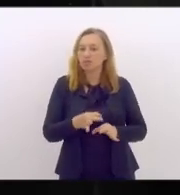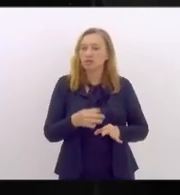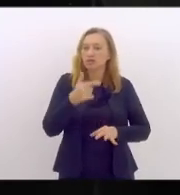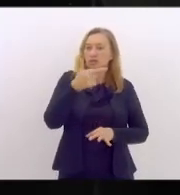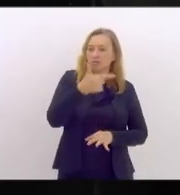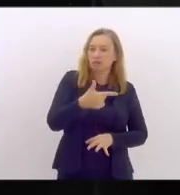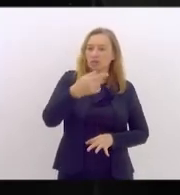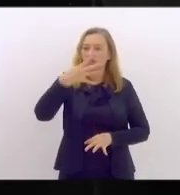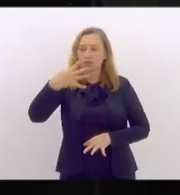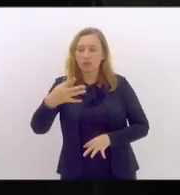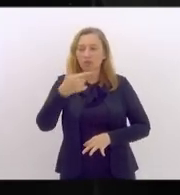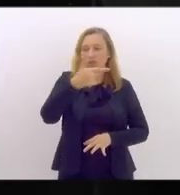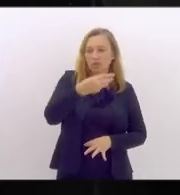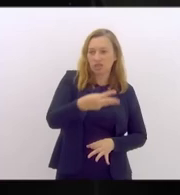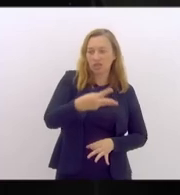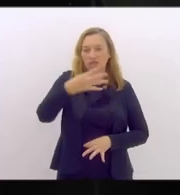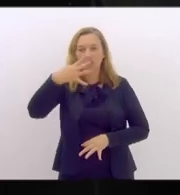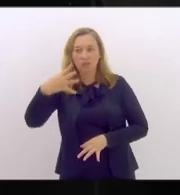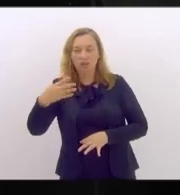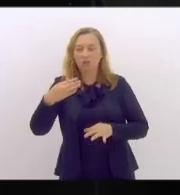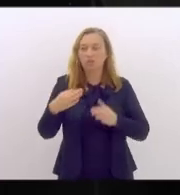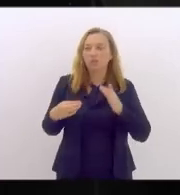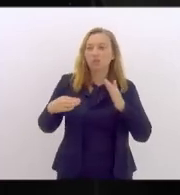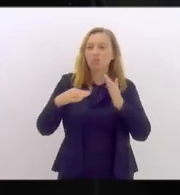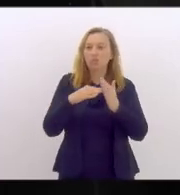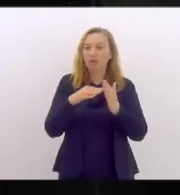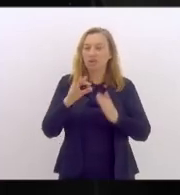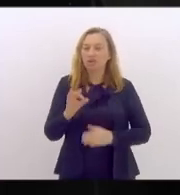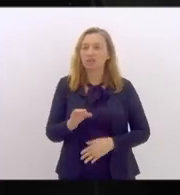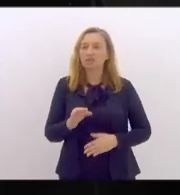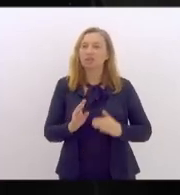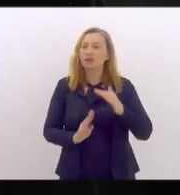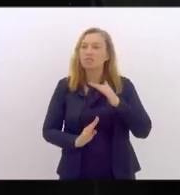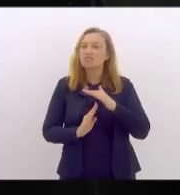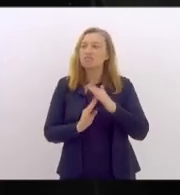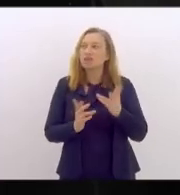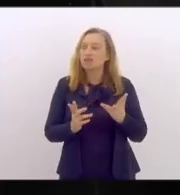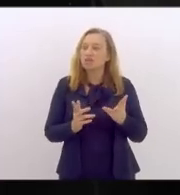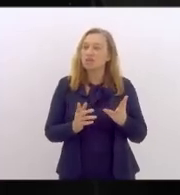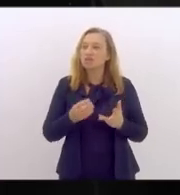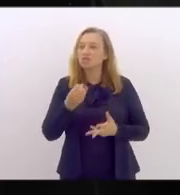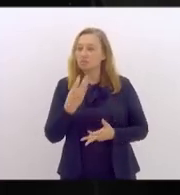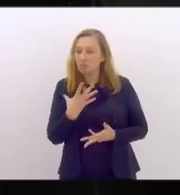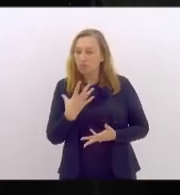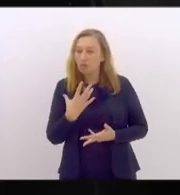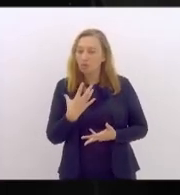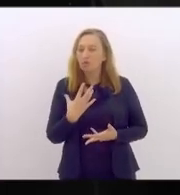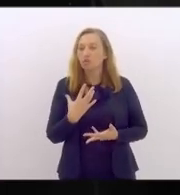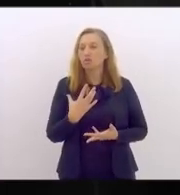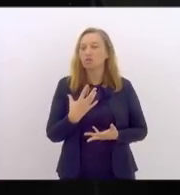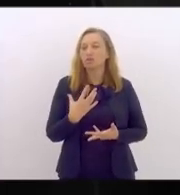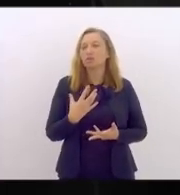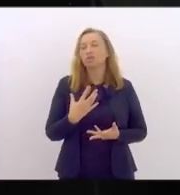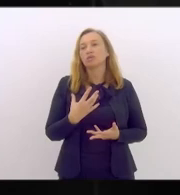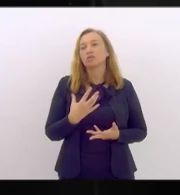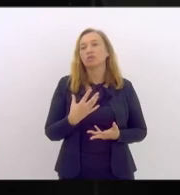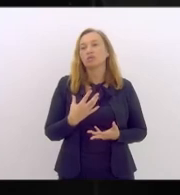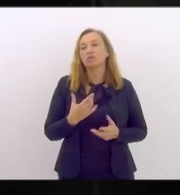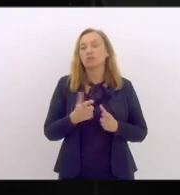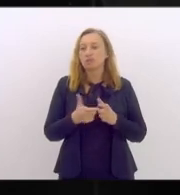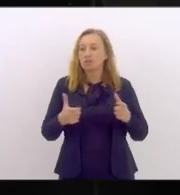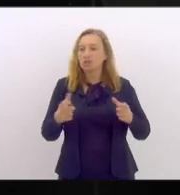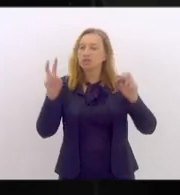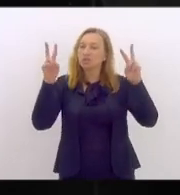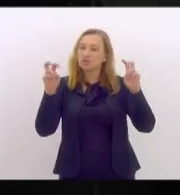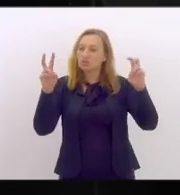2434 né cometas viáveis cometas factíveis e cometas sobretudo que abordem as grandes